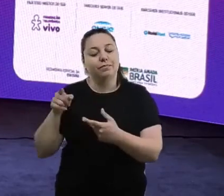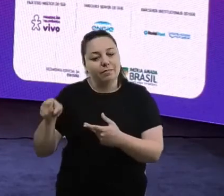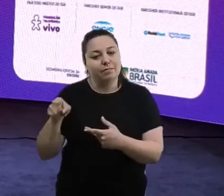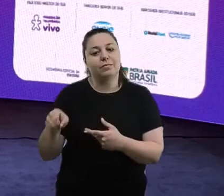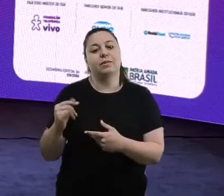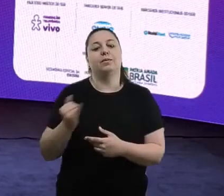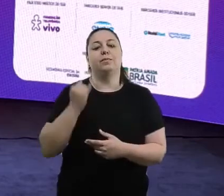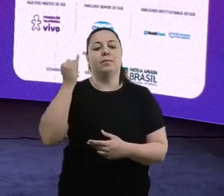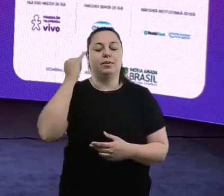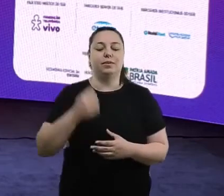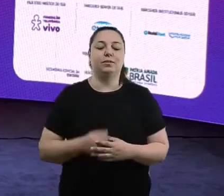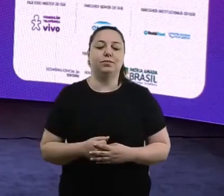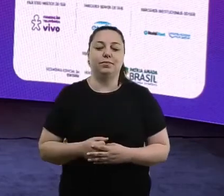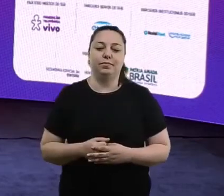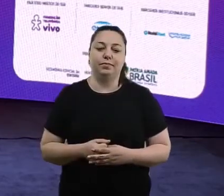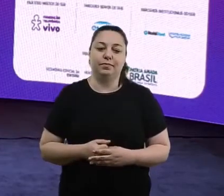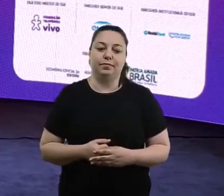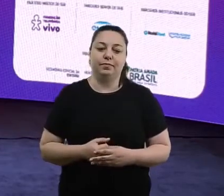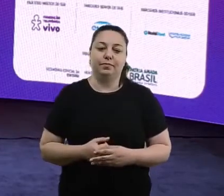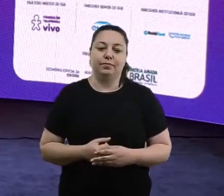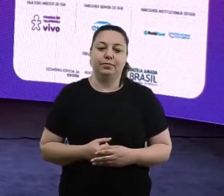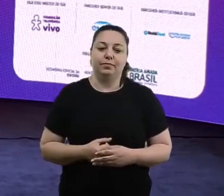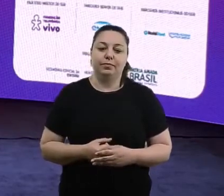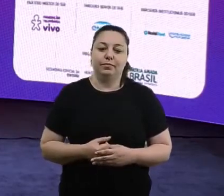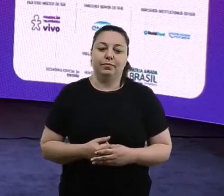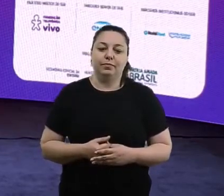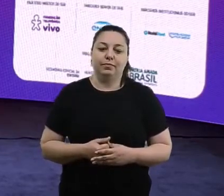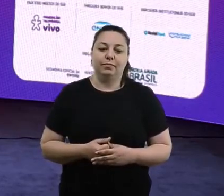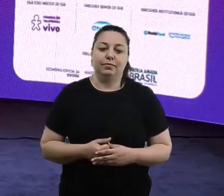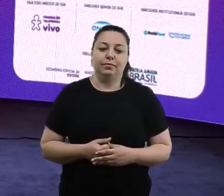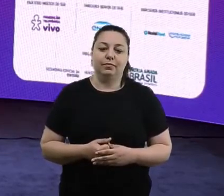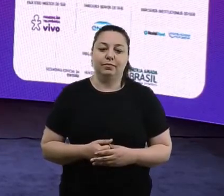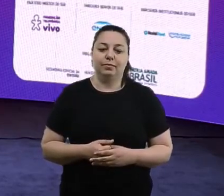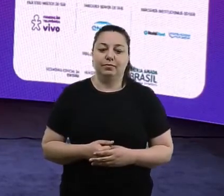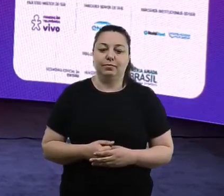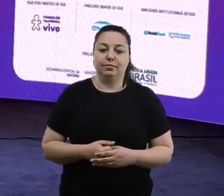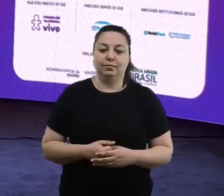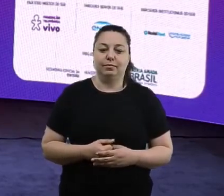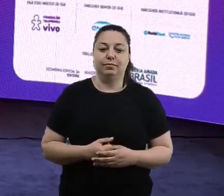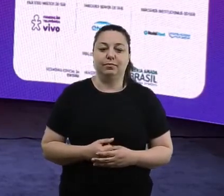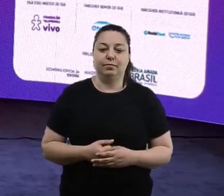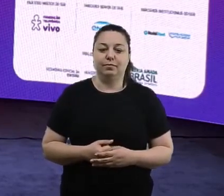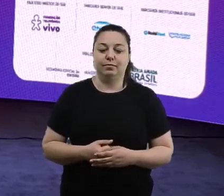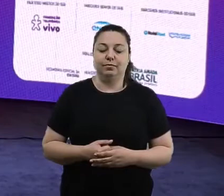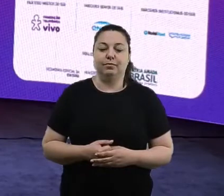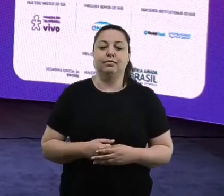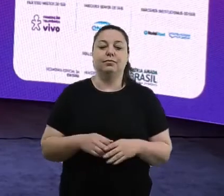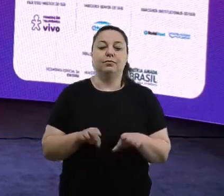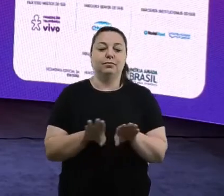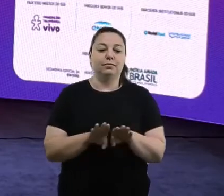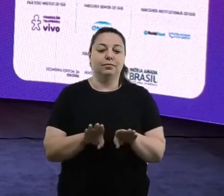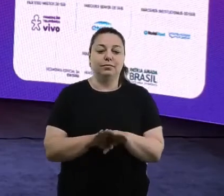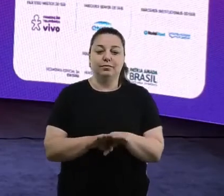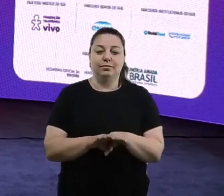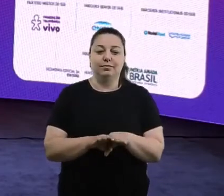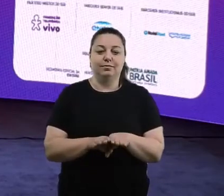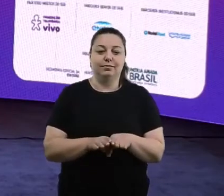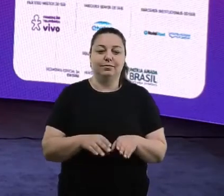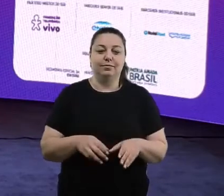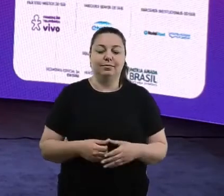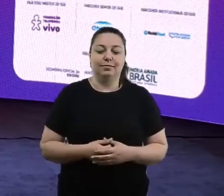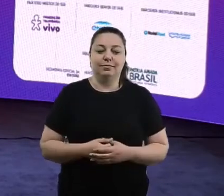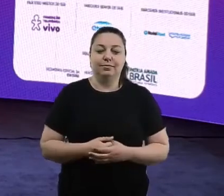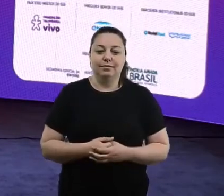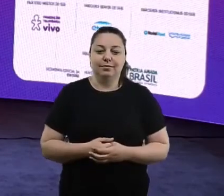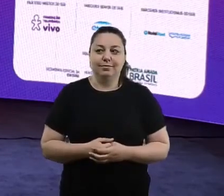no final. Eu queria acrescentar, quão essencial é essa mensagem, que é as